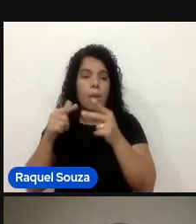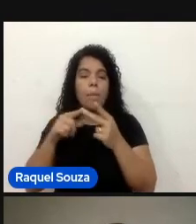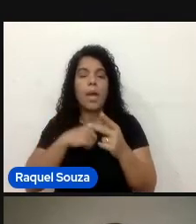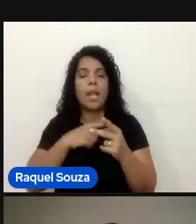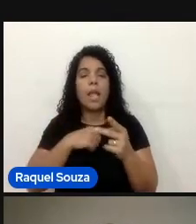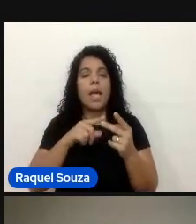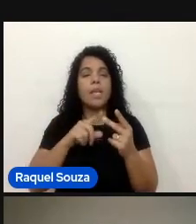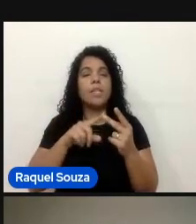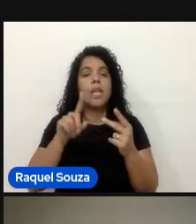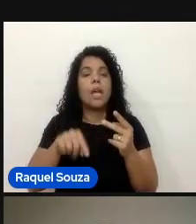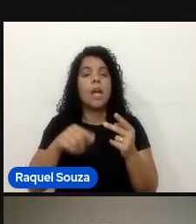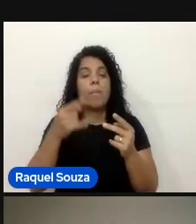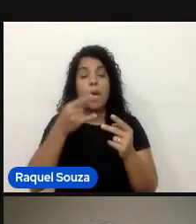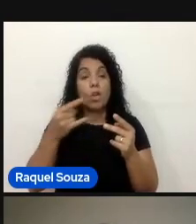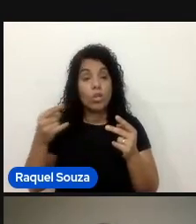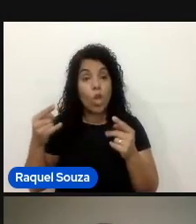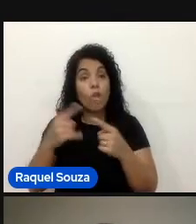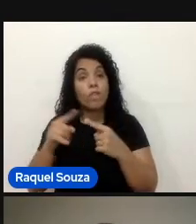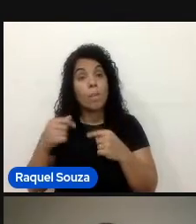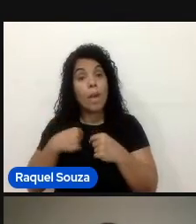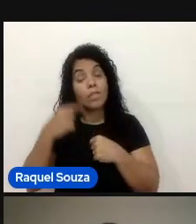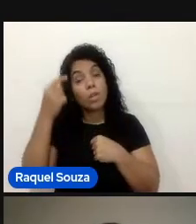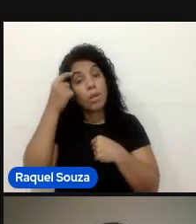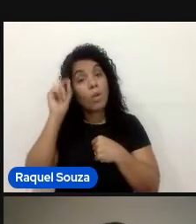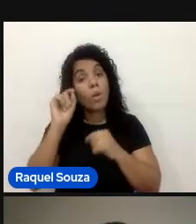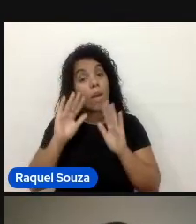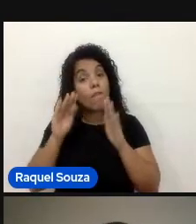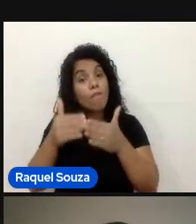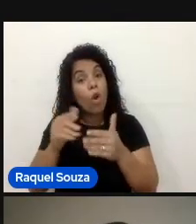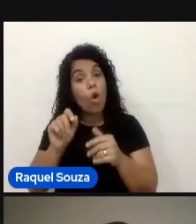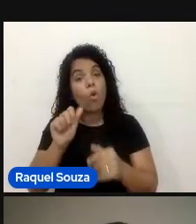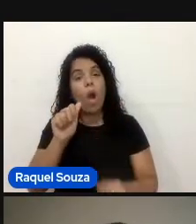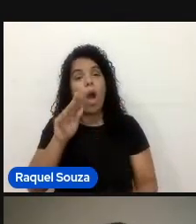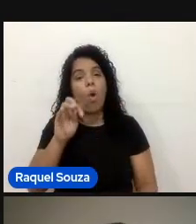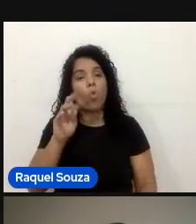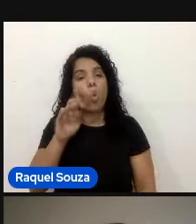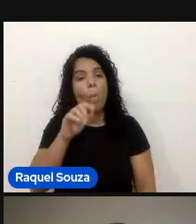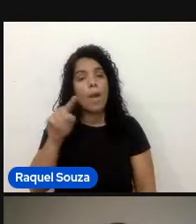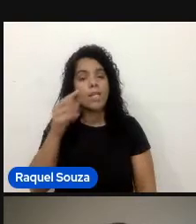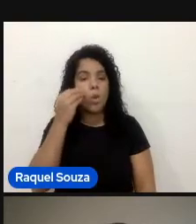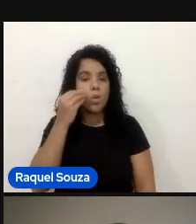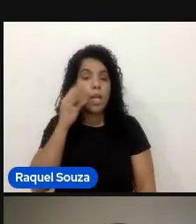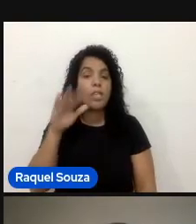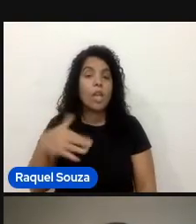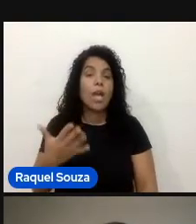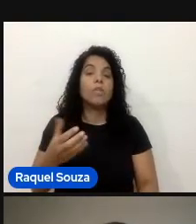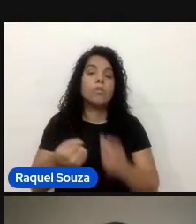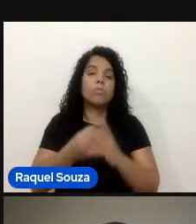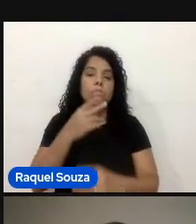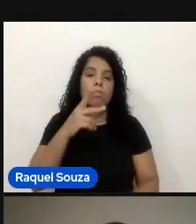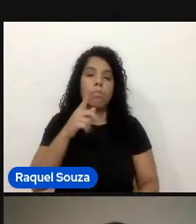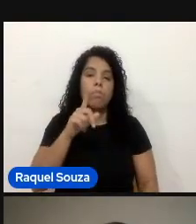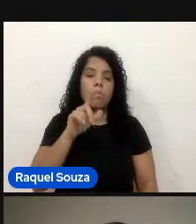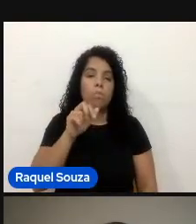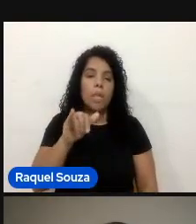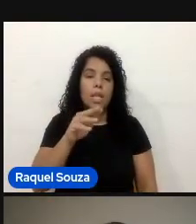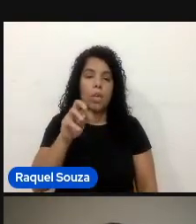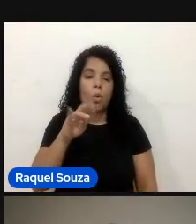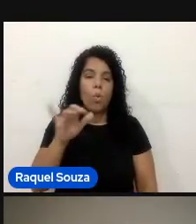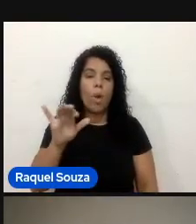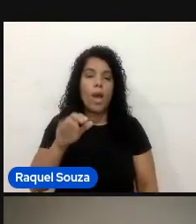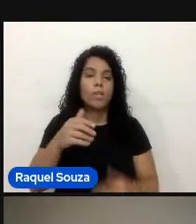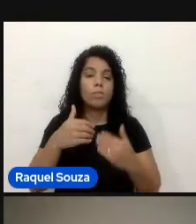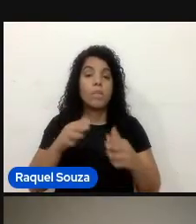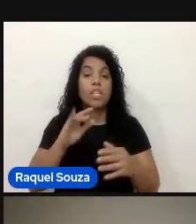que com uma mentalidade toda focada em automação de testes. E aí surgiu o Playwright, que foi lançado em janeiro de 2020.